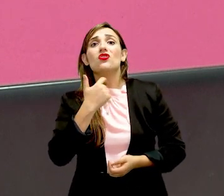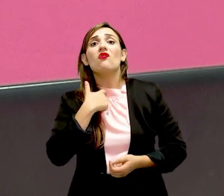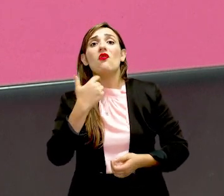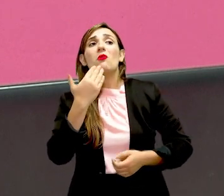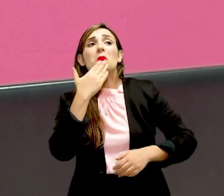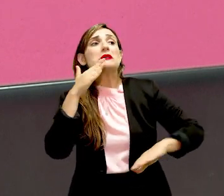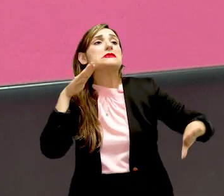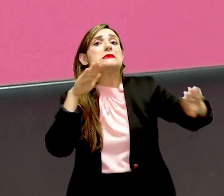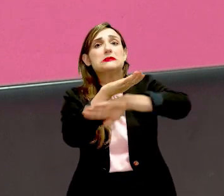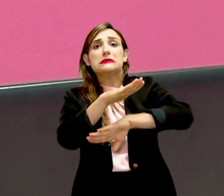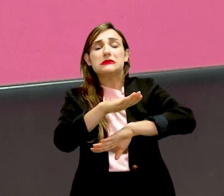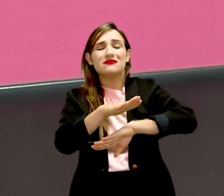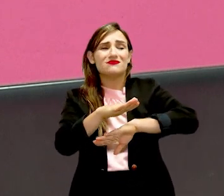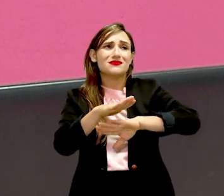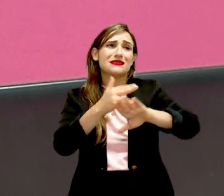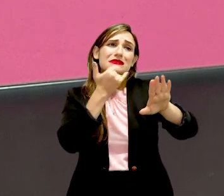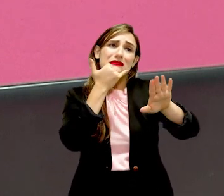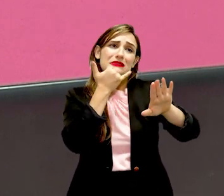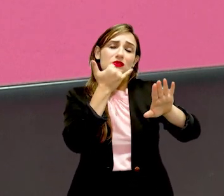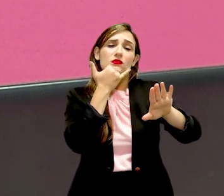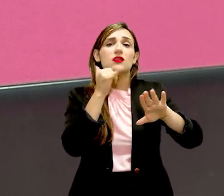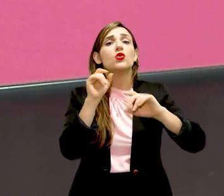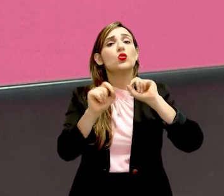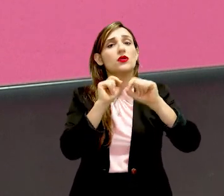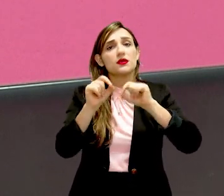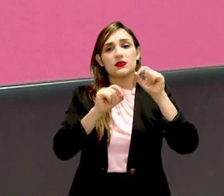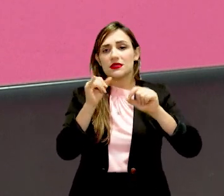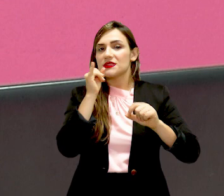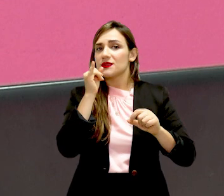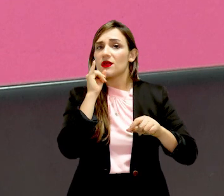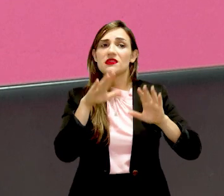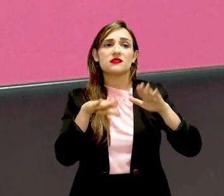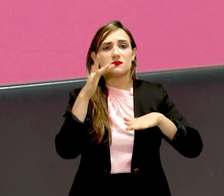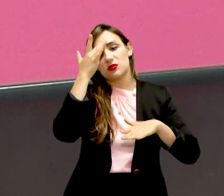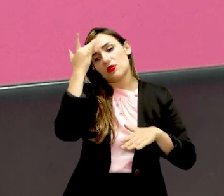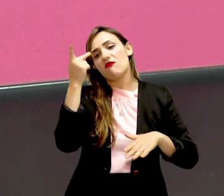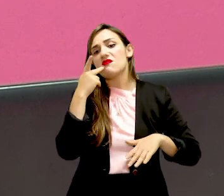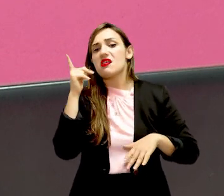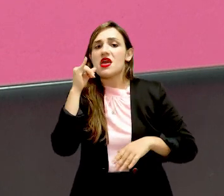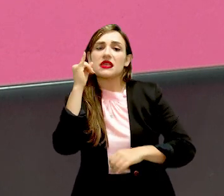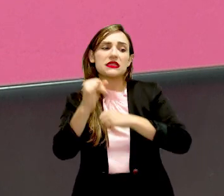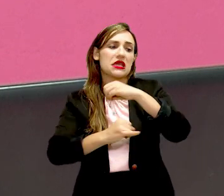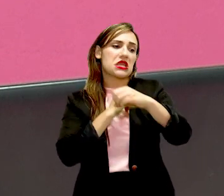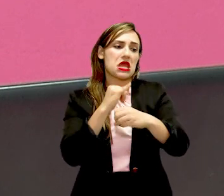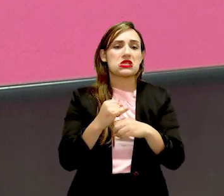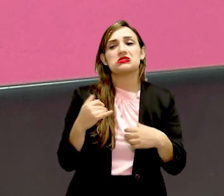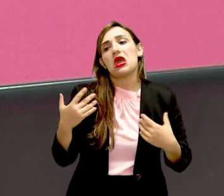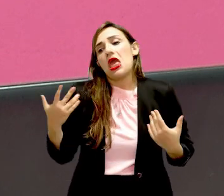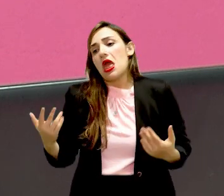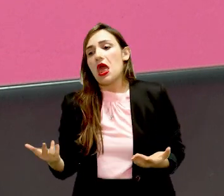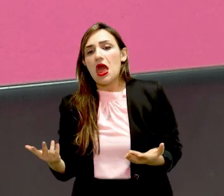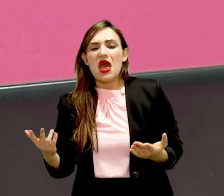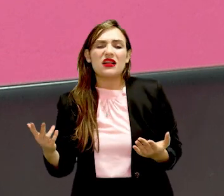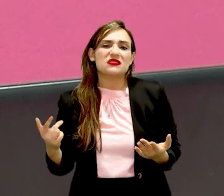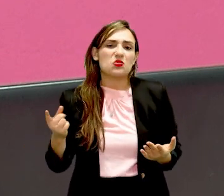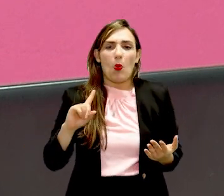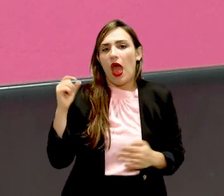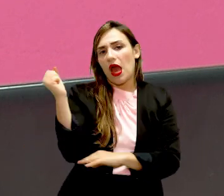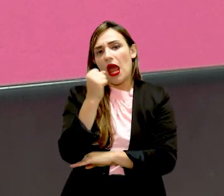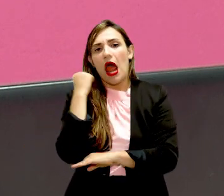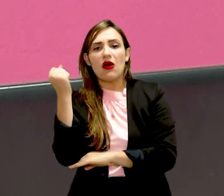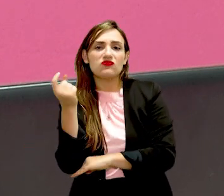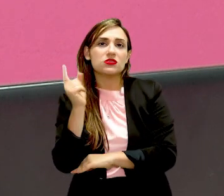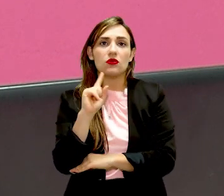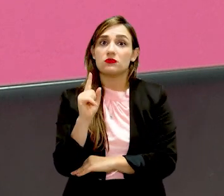sensação, acredito que para quem é público, para quem está escutando, que porque é pela internet, porque via uma mensagem, é que não é algo